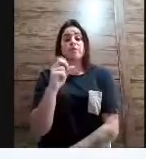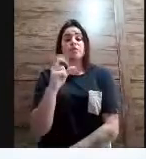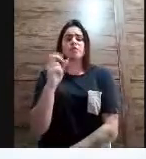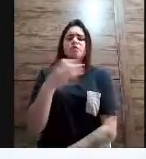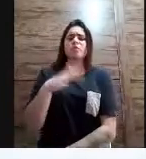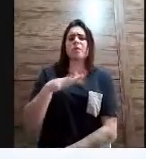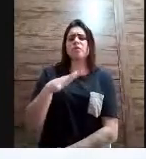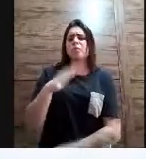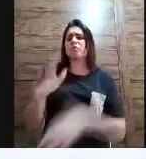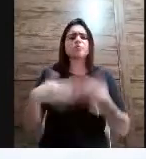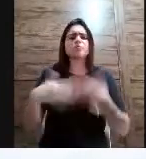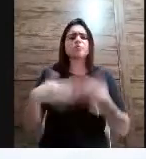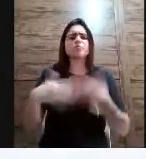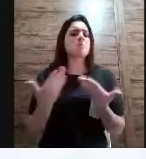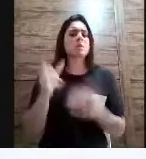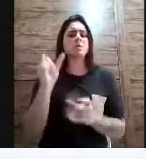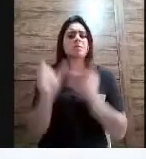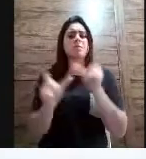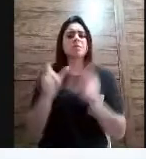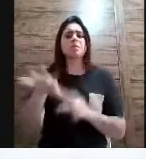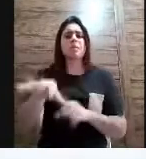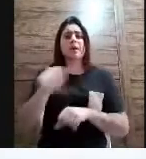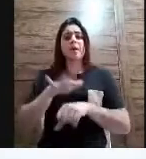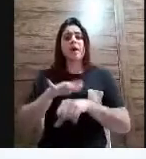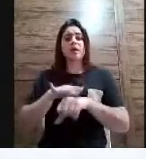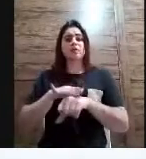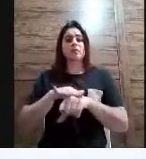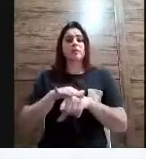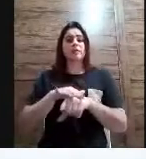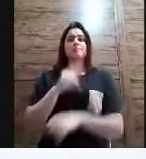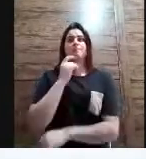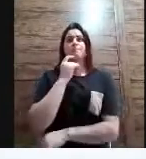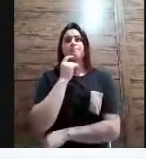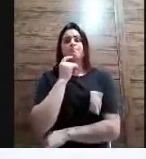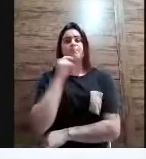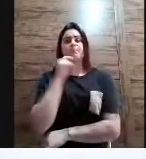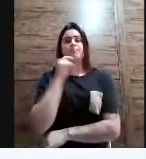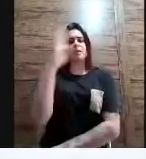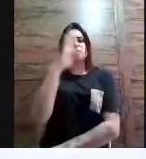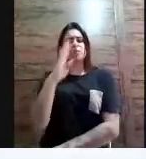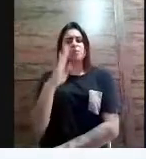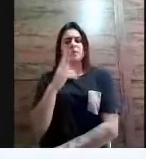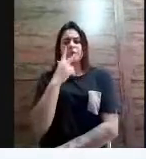doutora? No Brasil, nós estamos